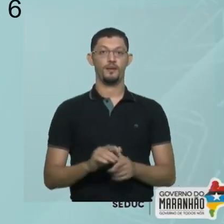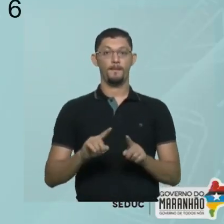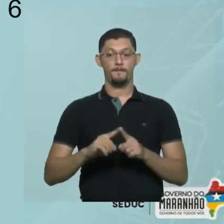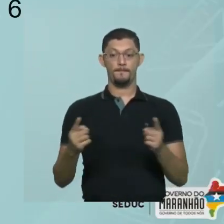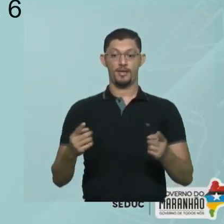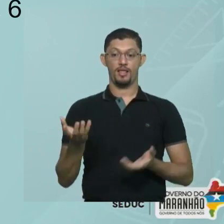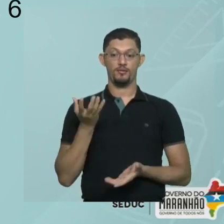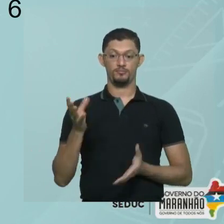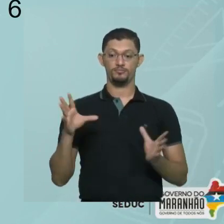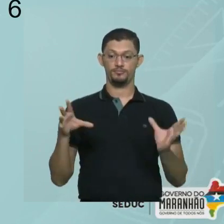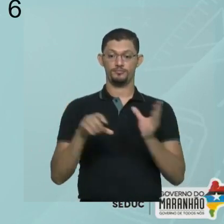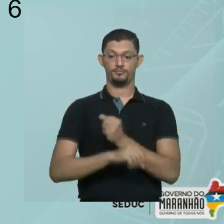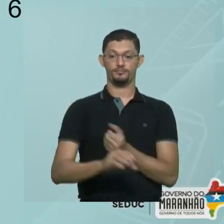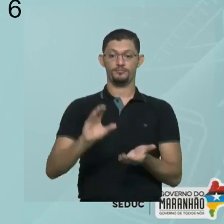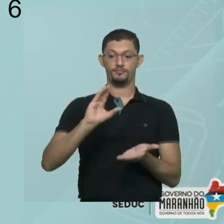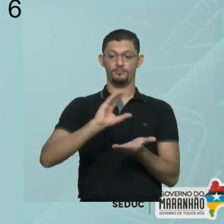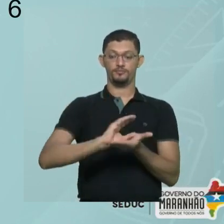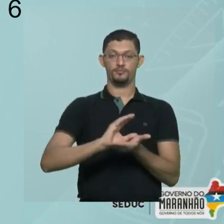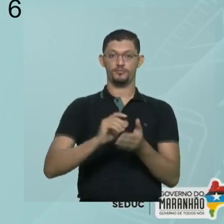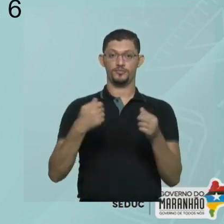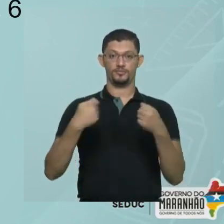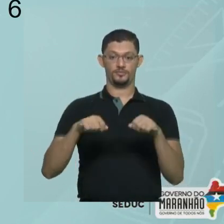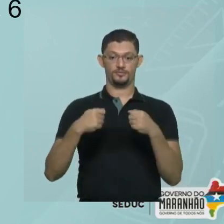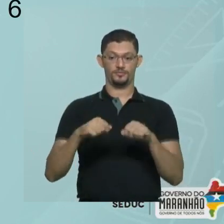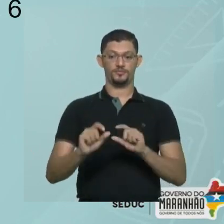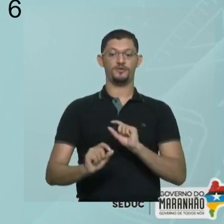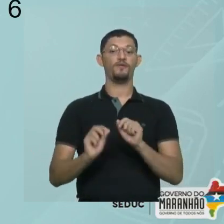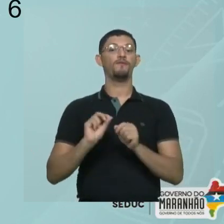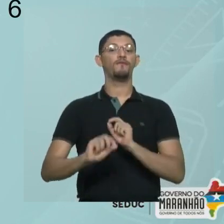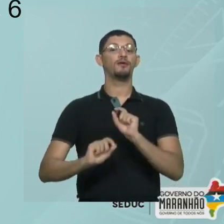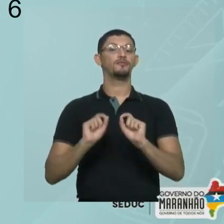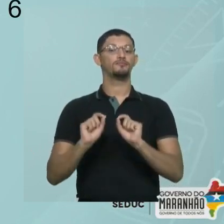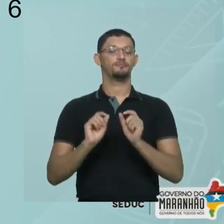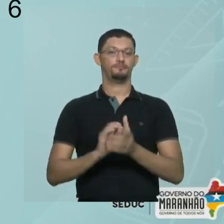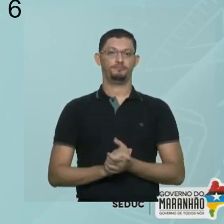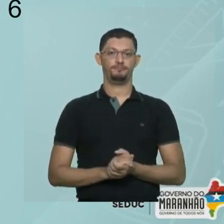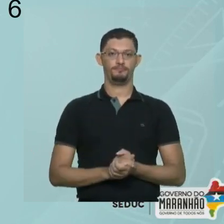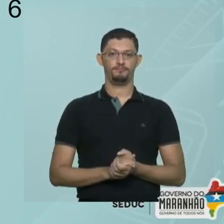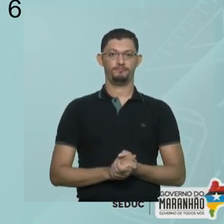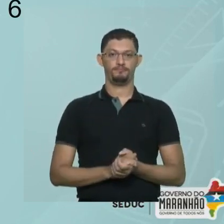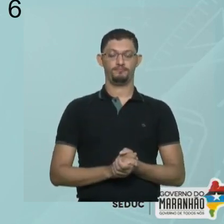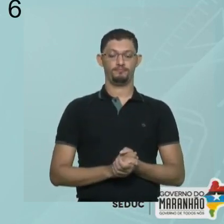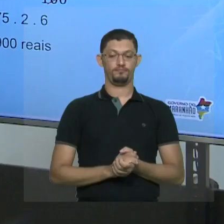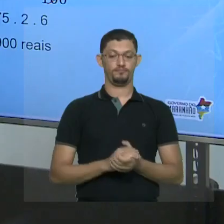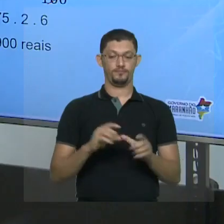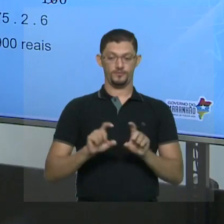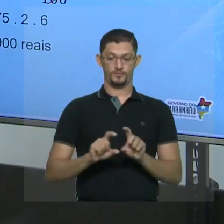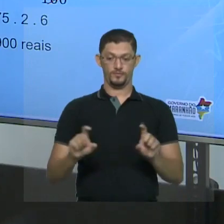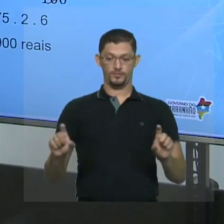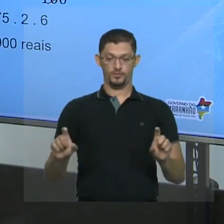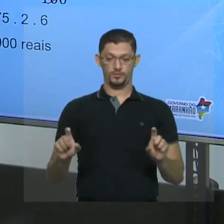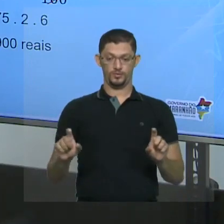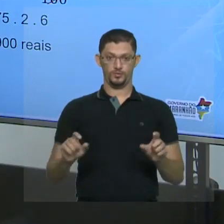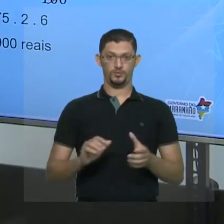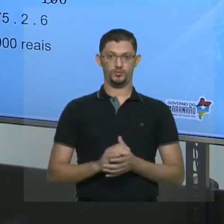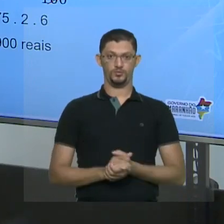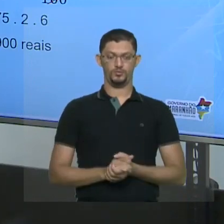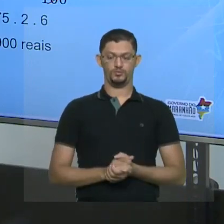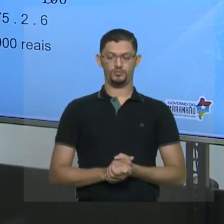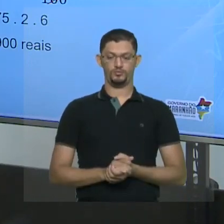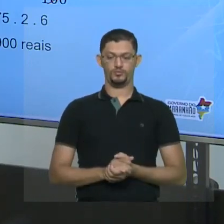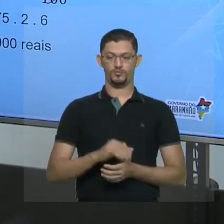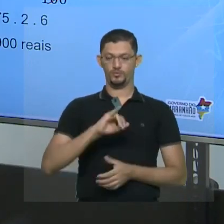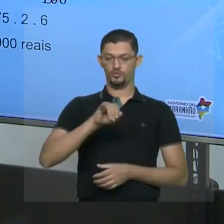quero calcular o montante. E aí eu preciso fazer o quê? A partir dessa fórmula do montante, que é o